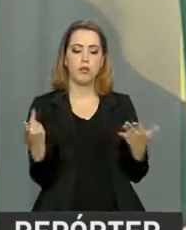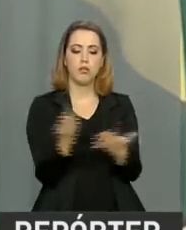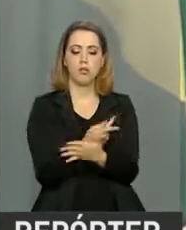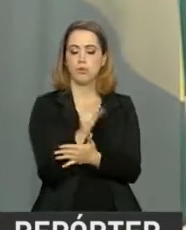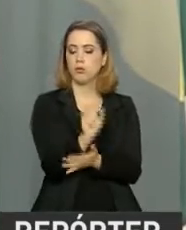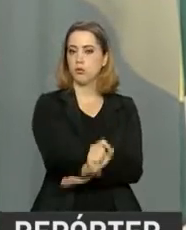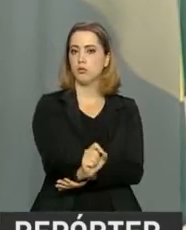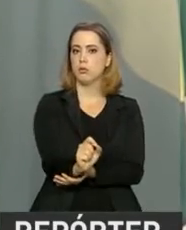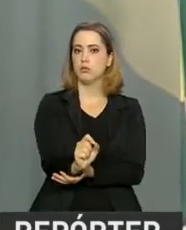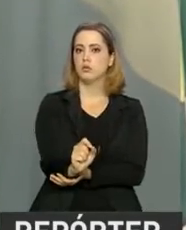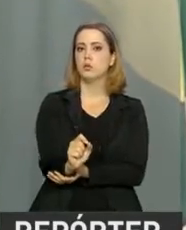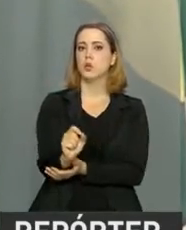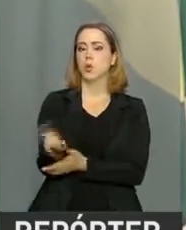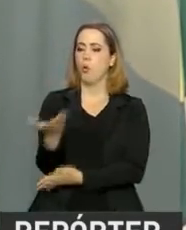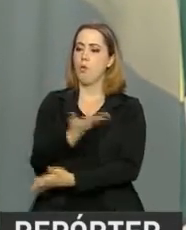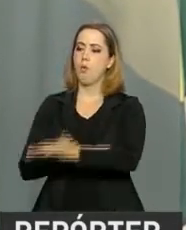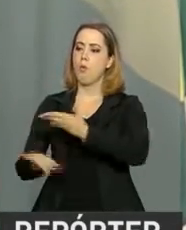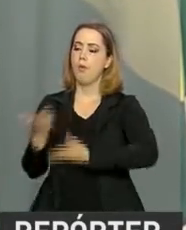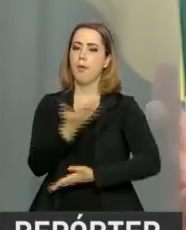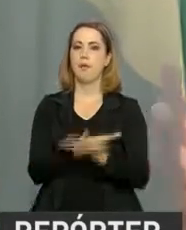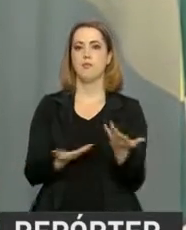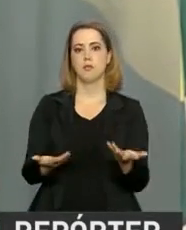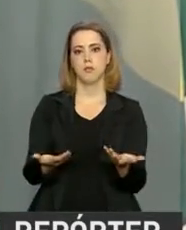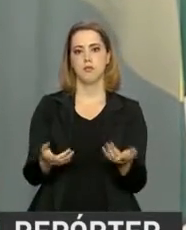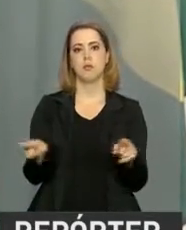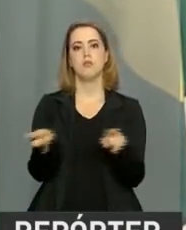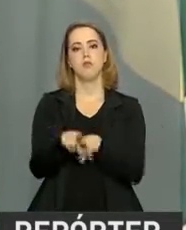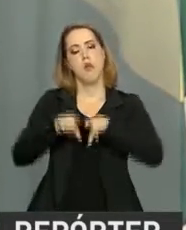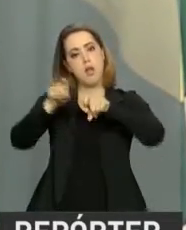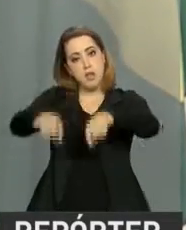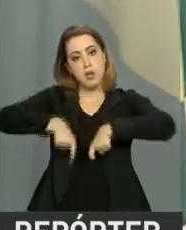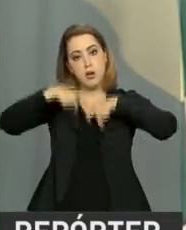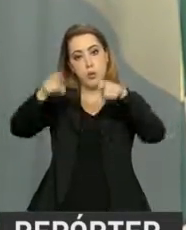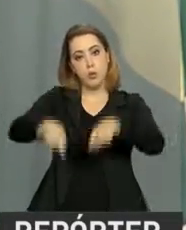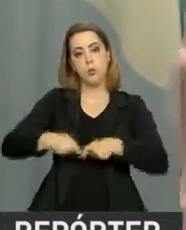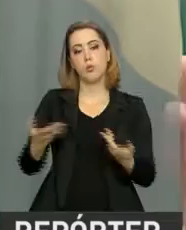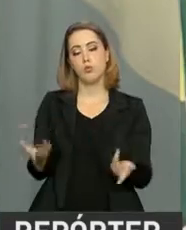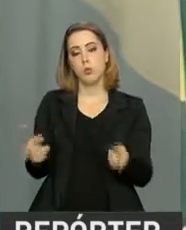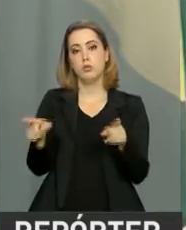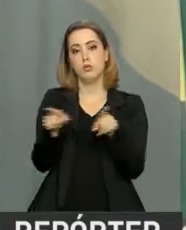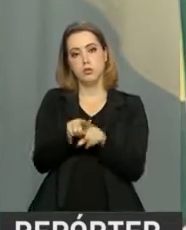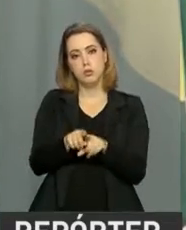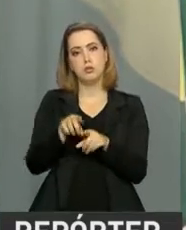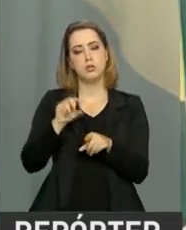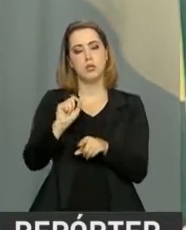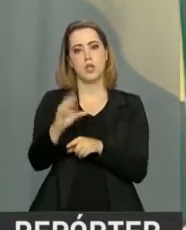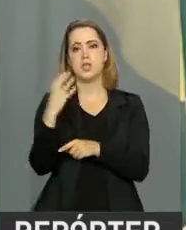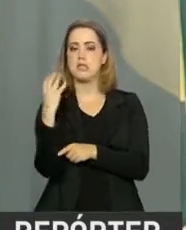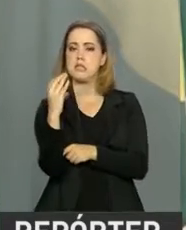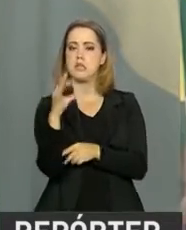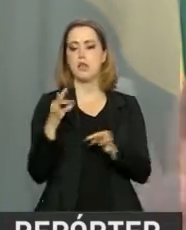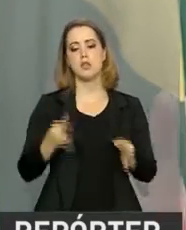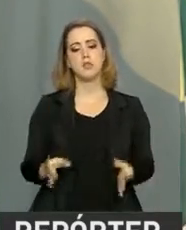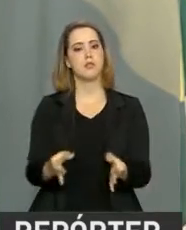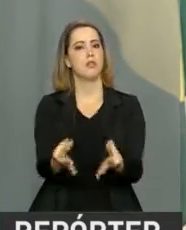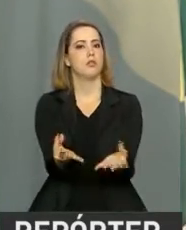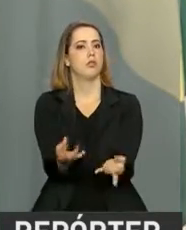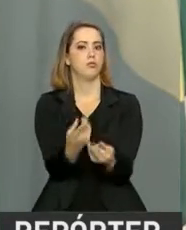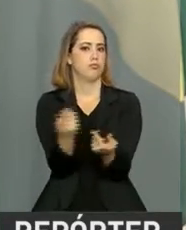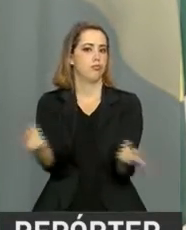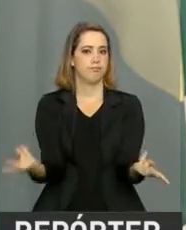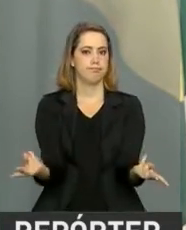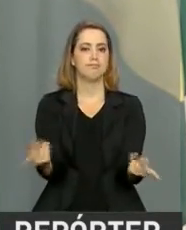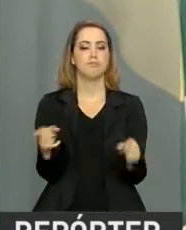de comércio mecanismos de agricultura há mecanismos de decência tecnologia e tudo que tá a